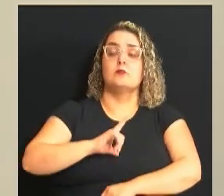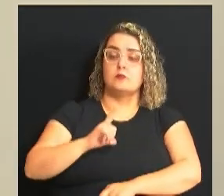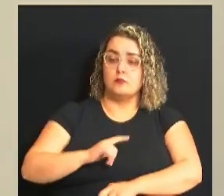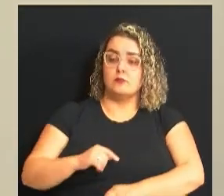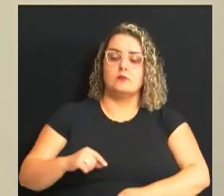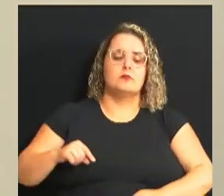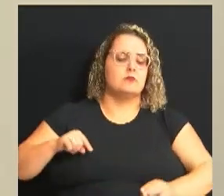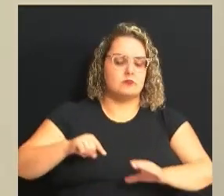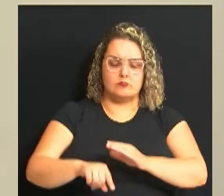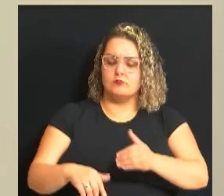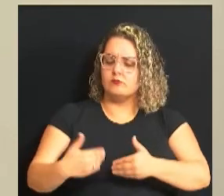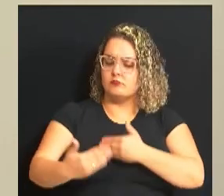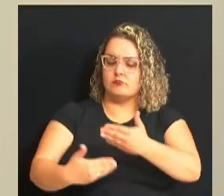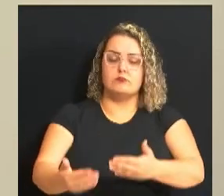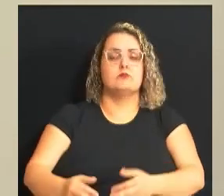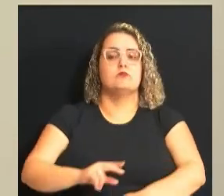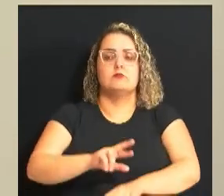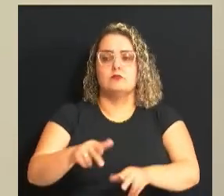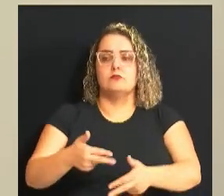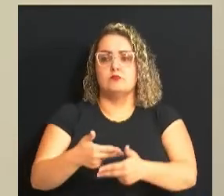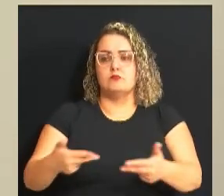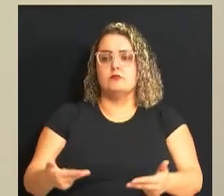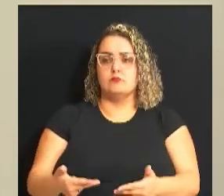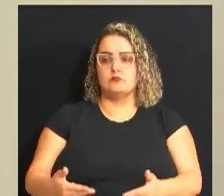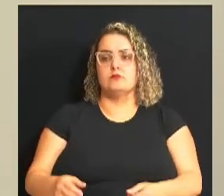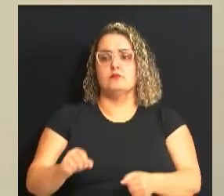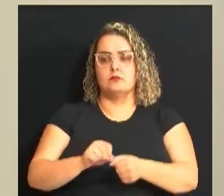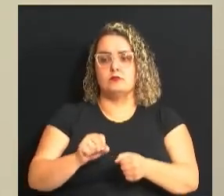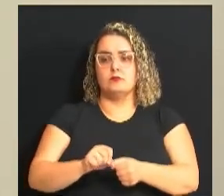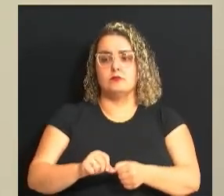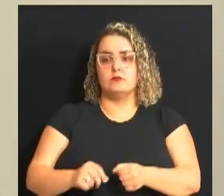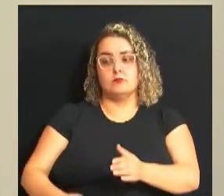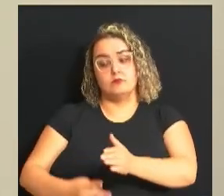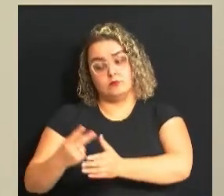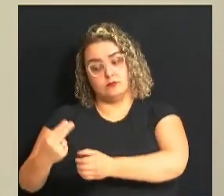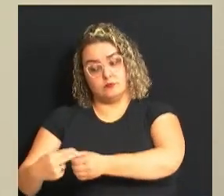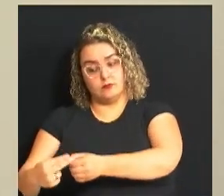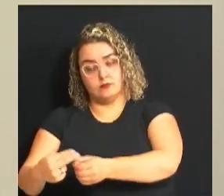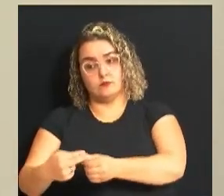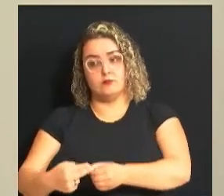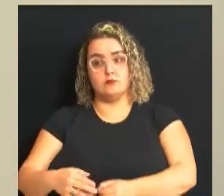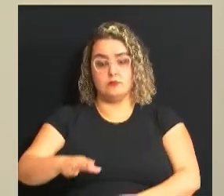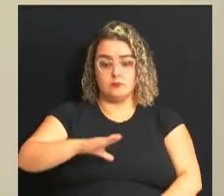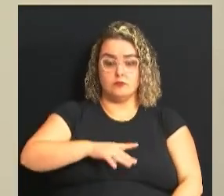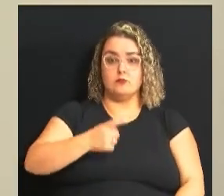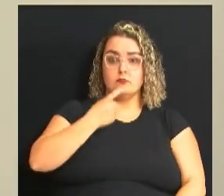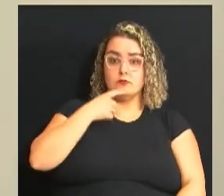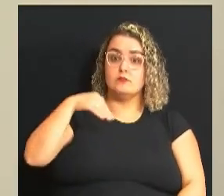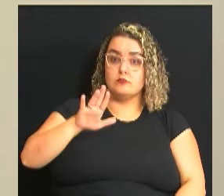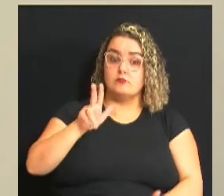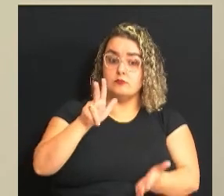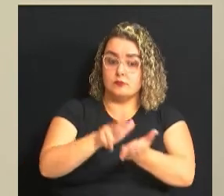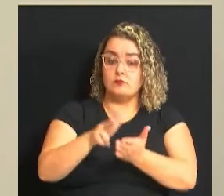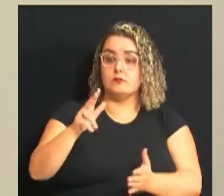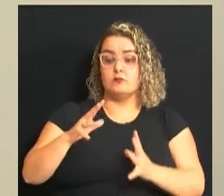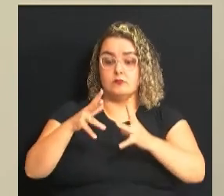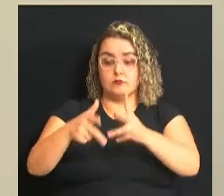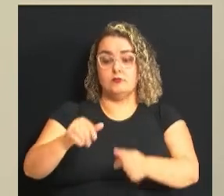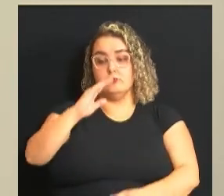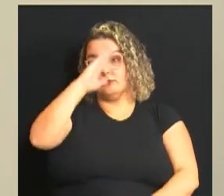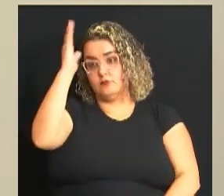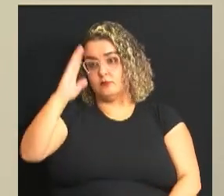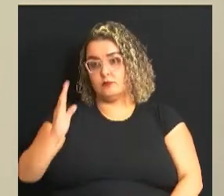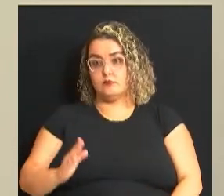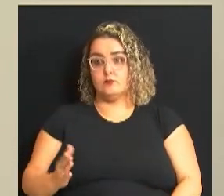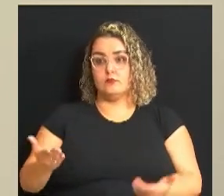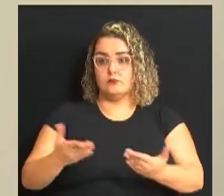avançar. Segundo a Unicamp, nós somos uma das cidades mais irregulares do Brasil, num todo. Hoje nós